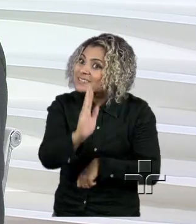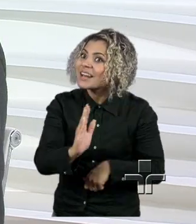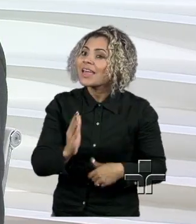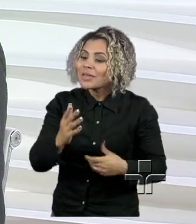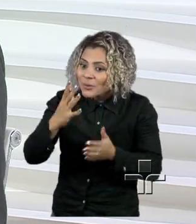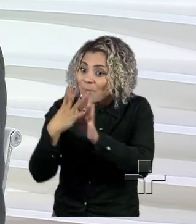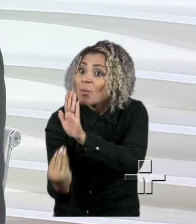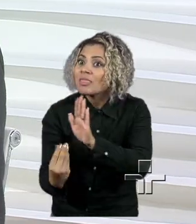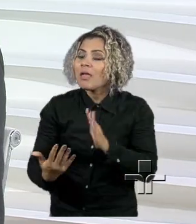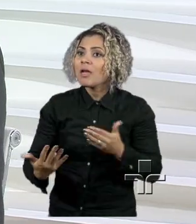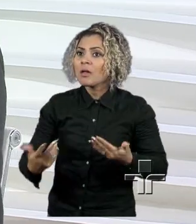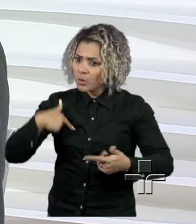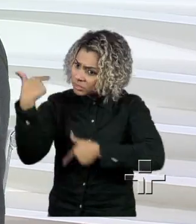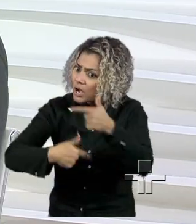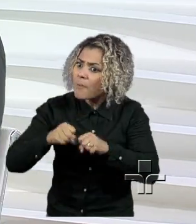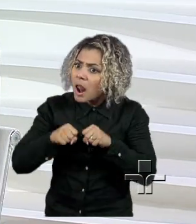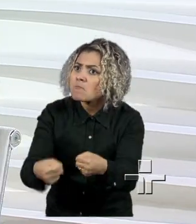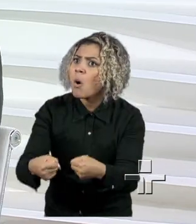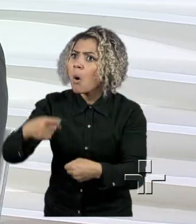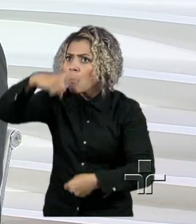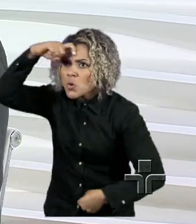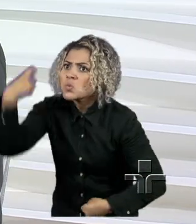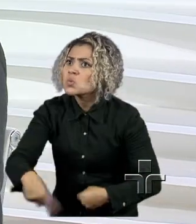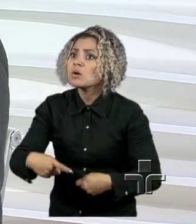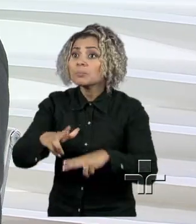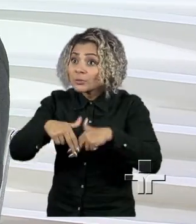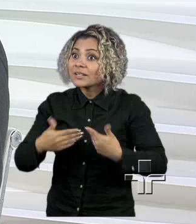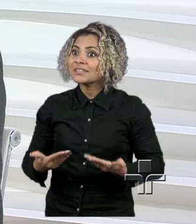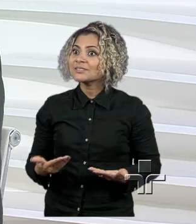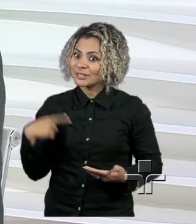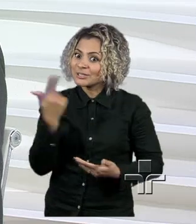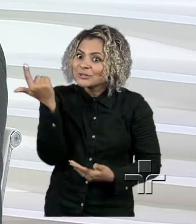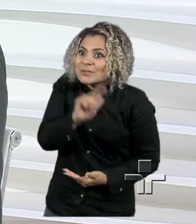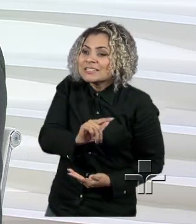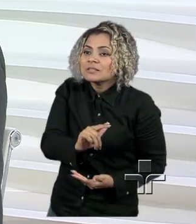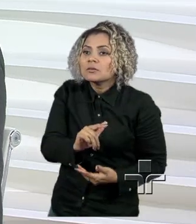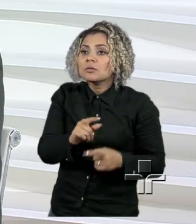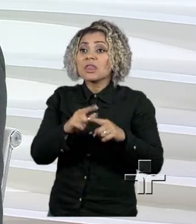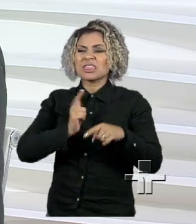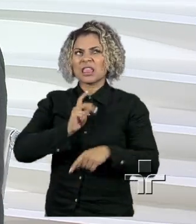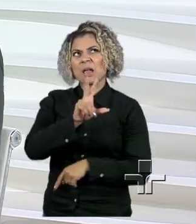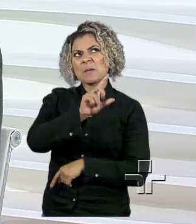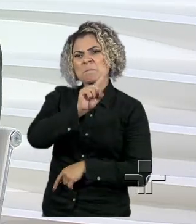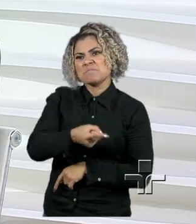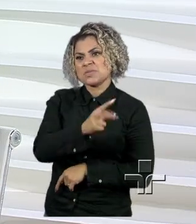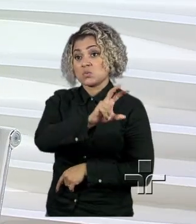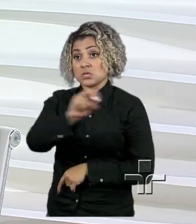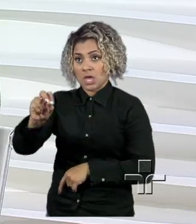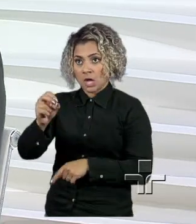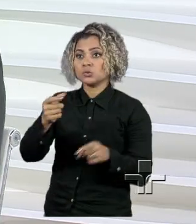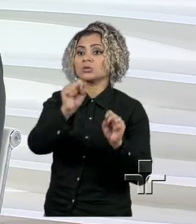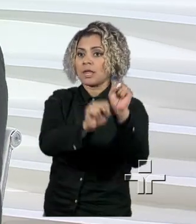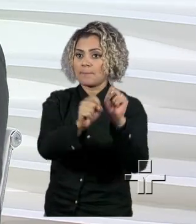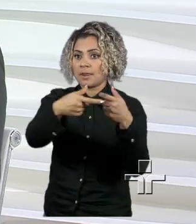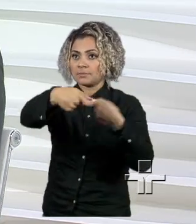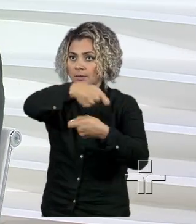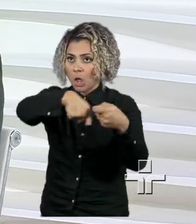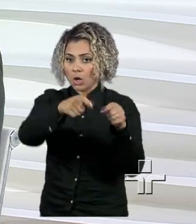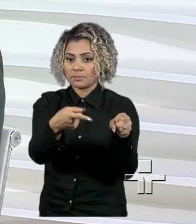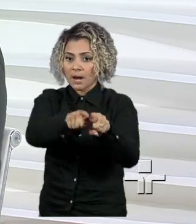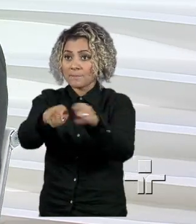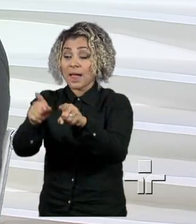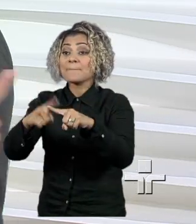Gente que trabalha duro, tal, que a gente tem essa posição. Nós temos por volta de 1.500 franqueados, visto que alguns deles têm mais do que uma